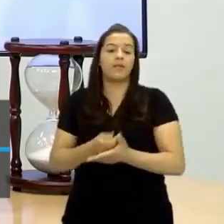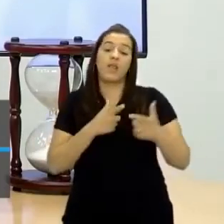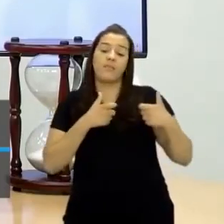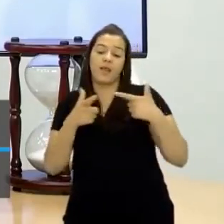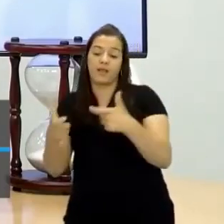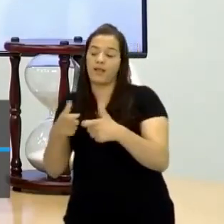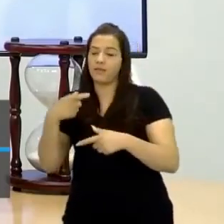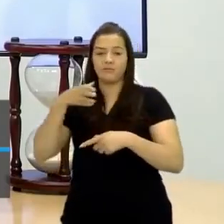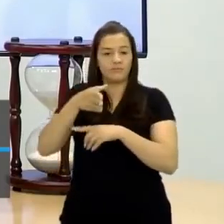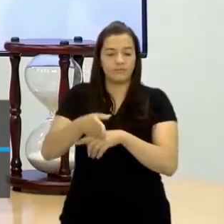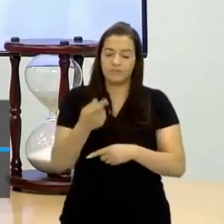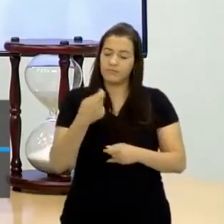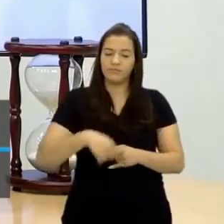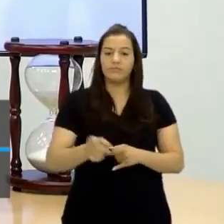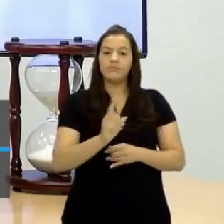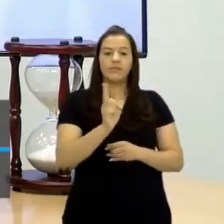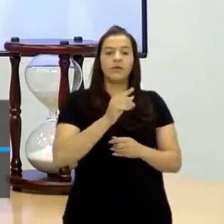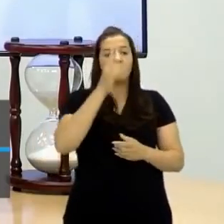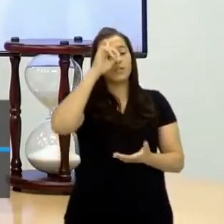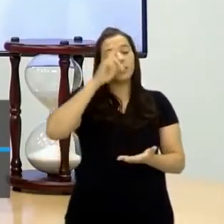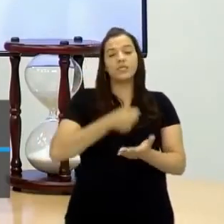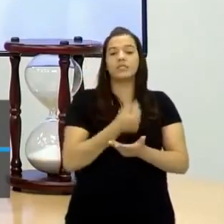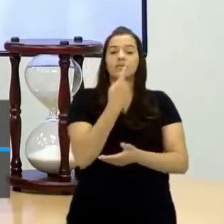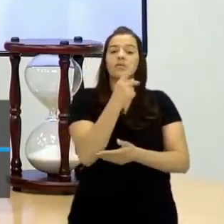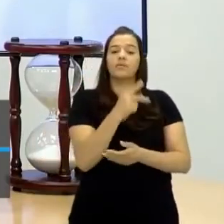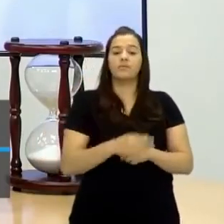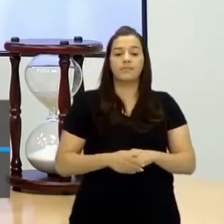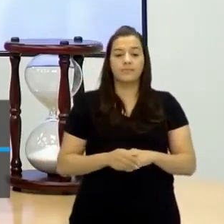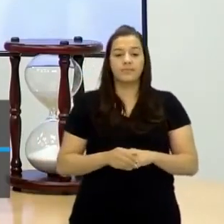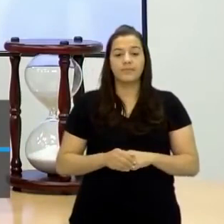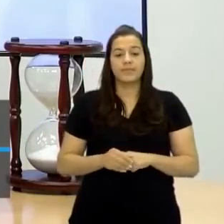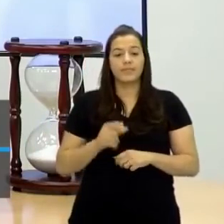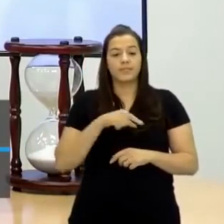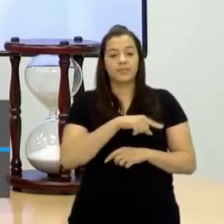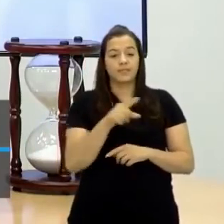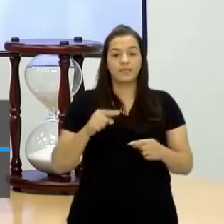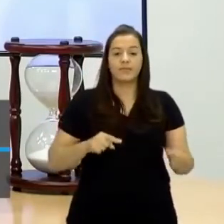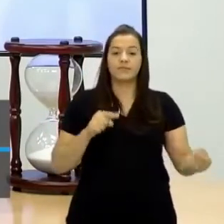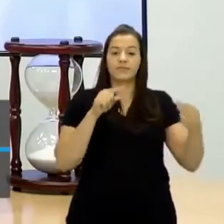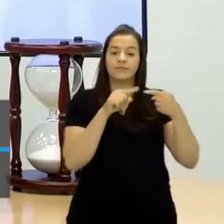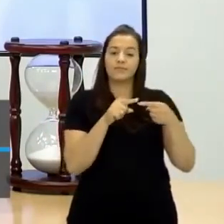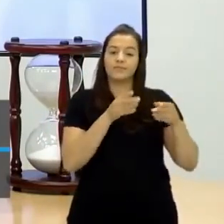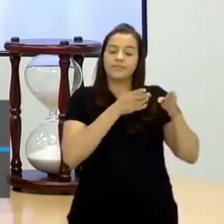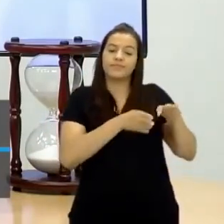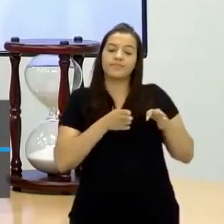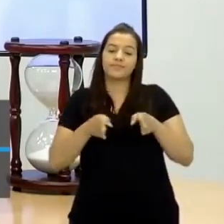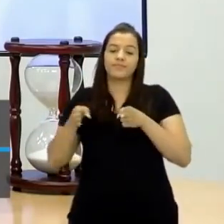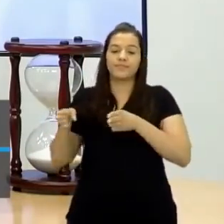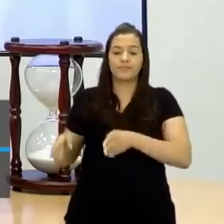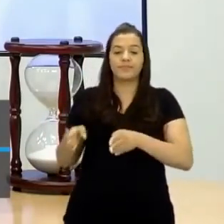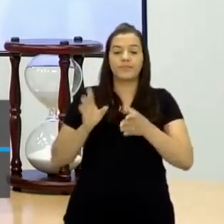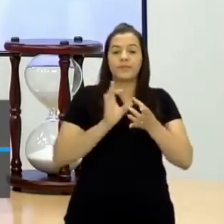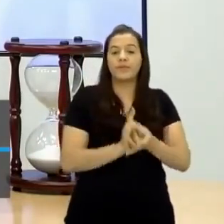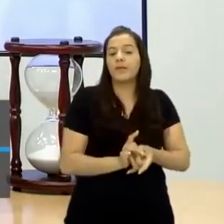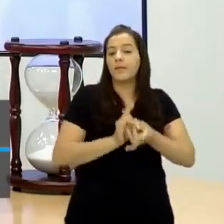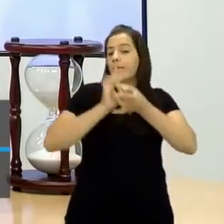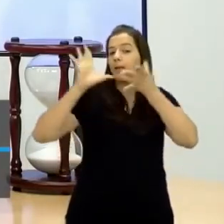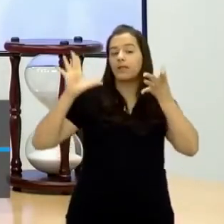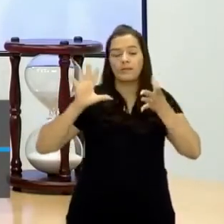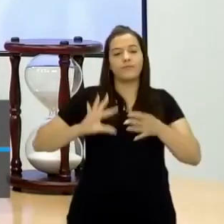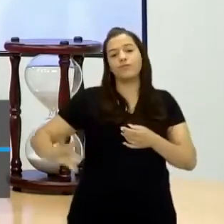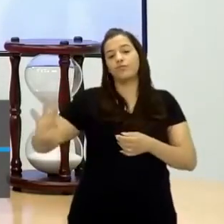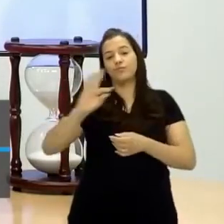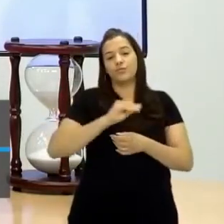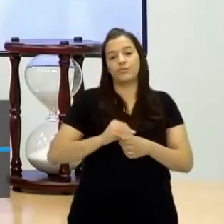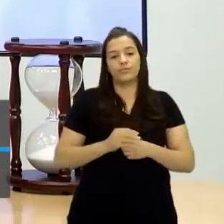guerra. Então, esse homem, ele está assim, mais dentro dessa ordem, ele é um homem mais livre,